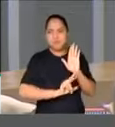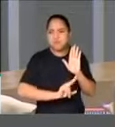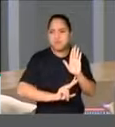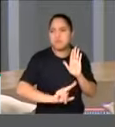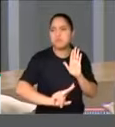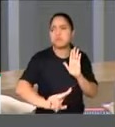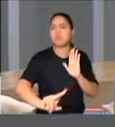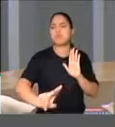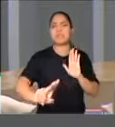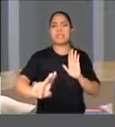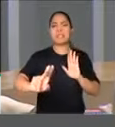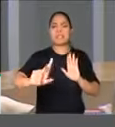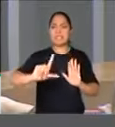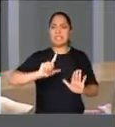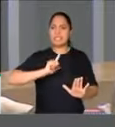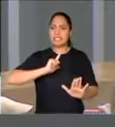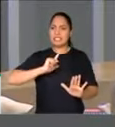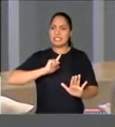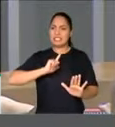tido